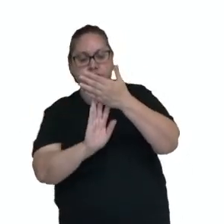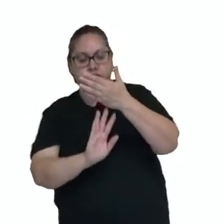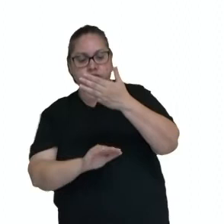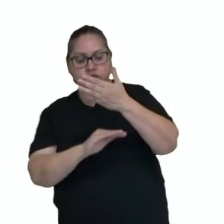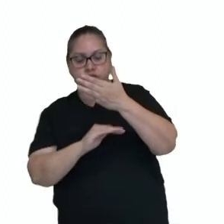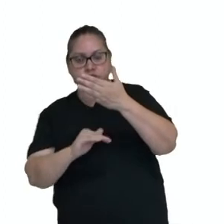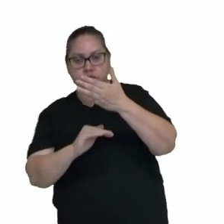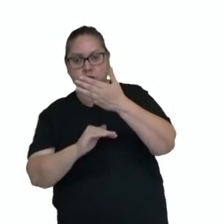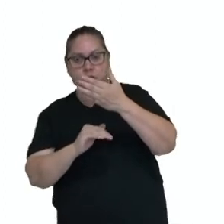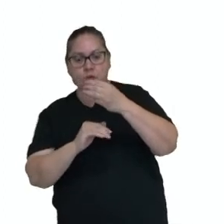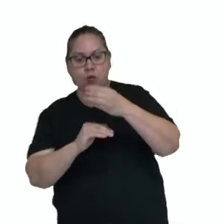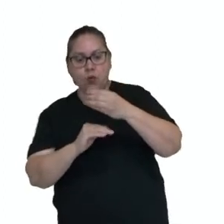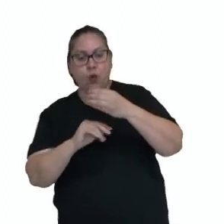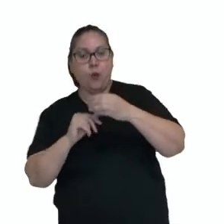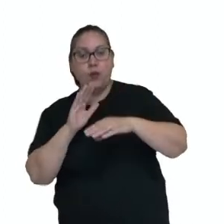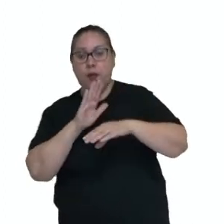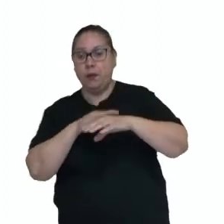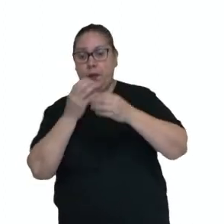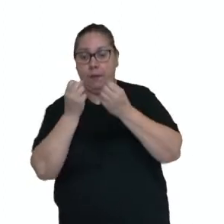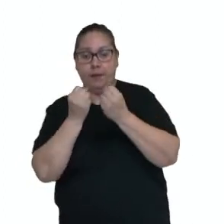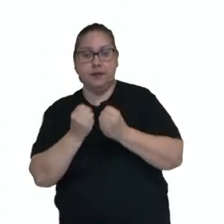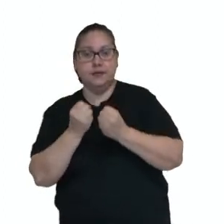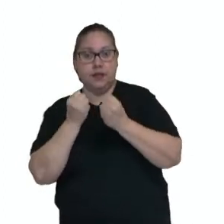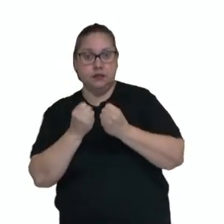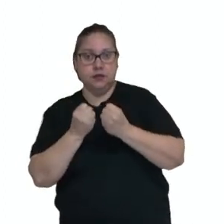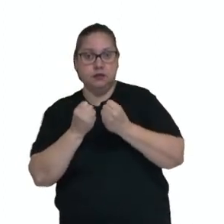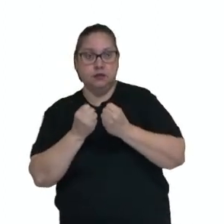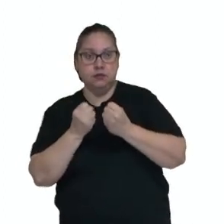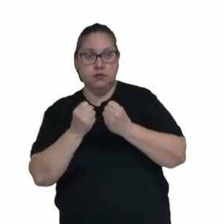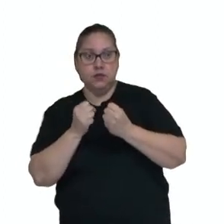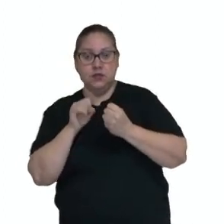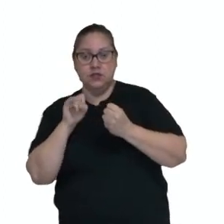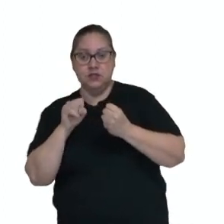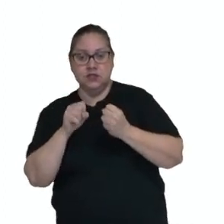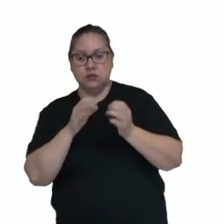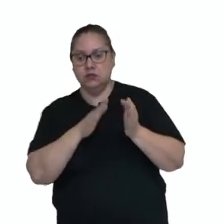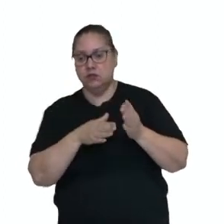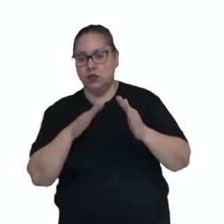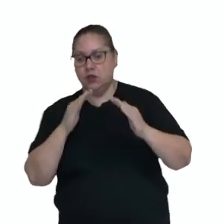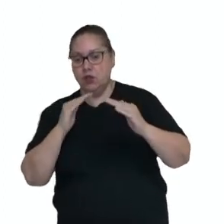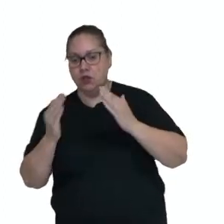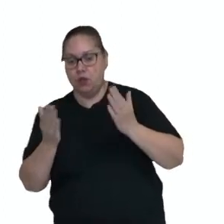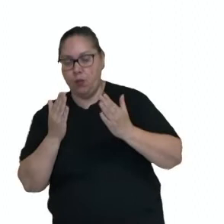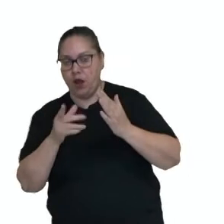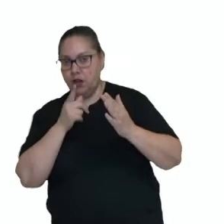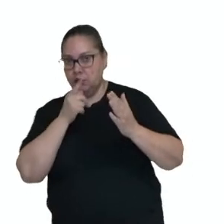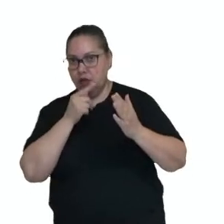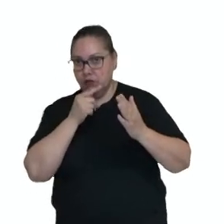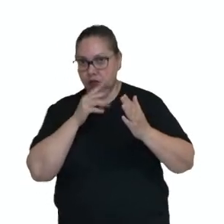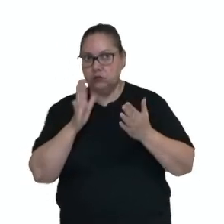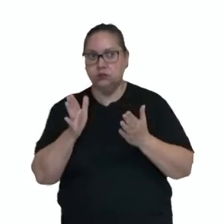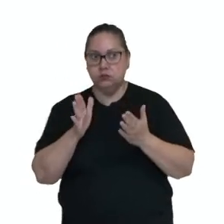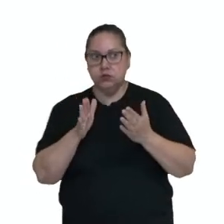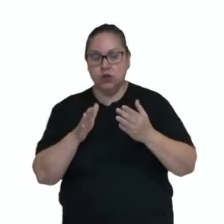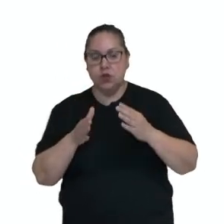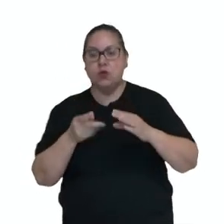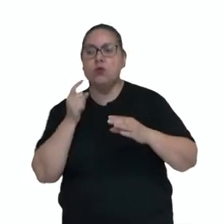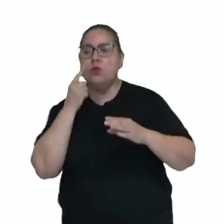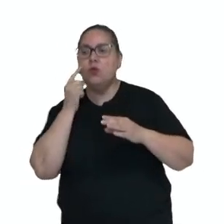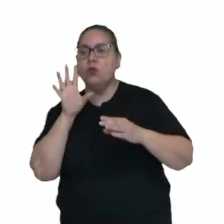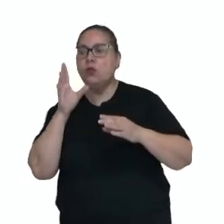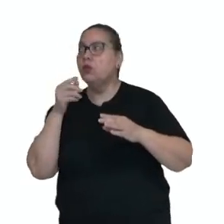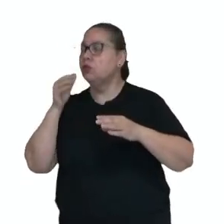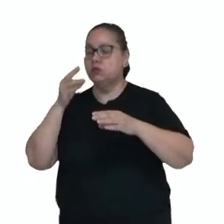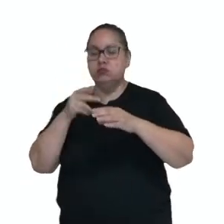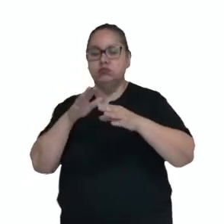por quê? Ela tem uma maior densidade se comparada com a água. E olha o cubo